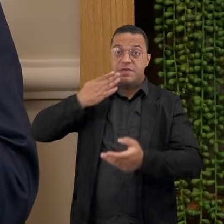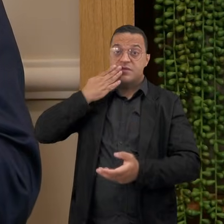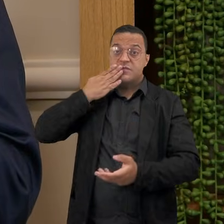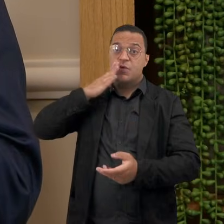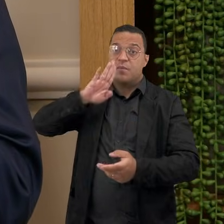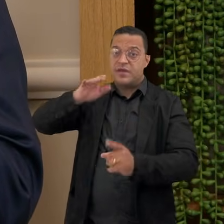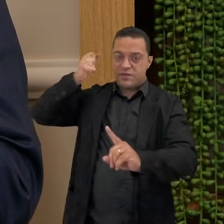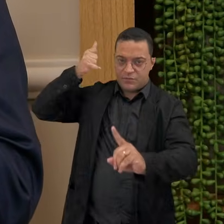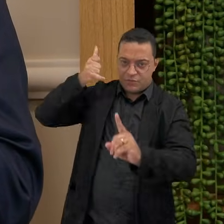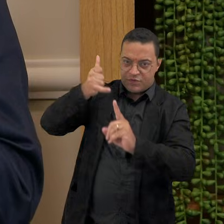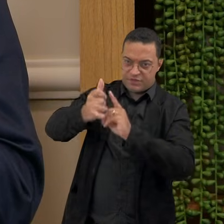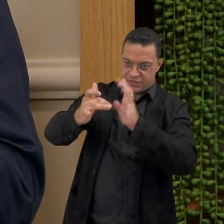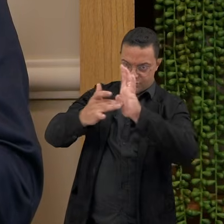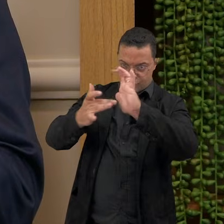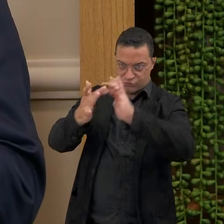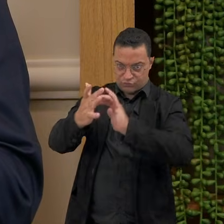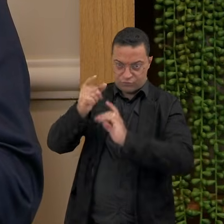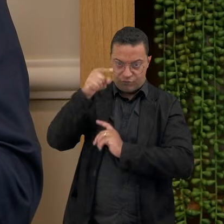profecias,